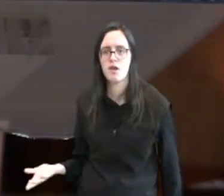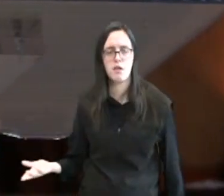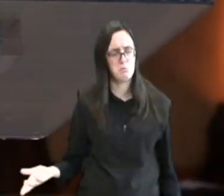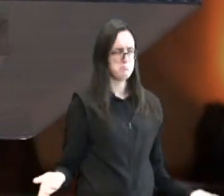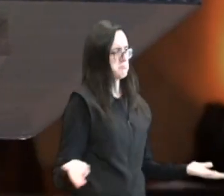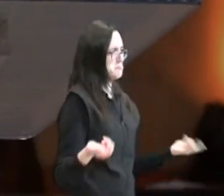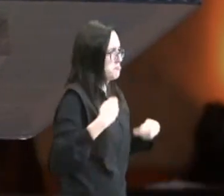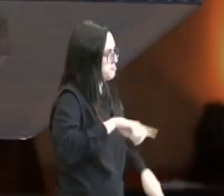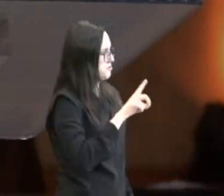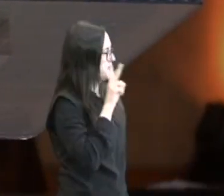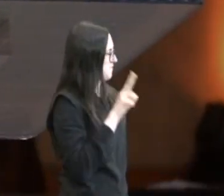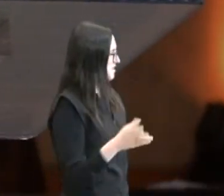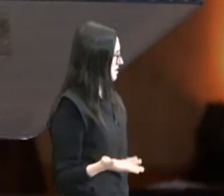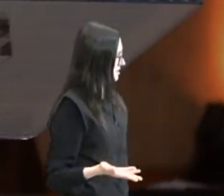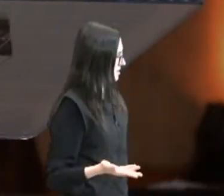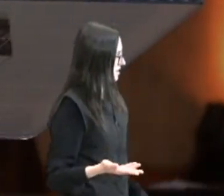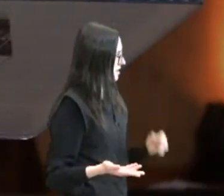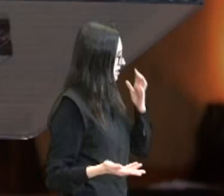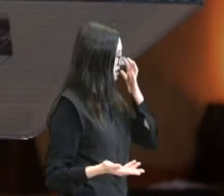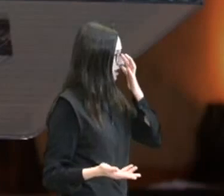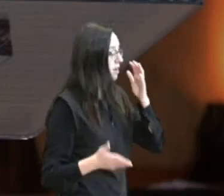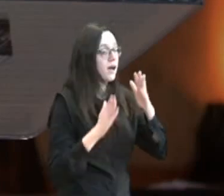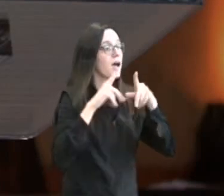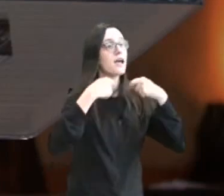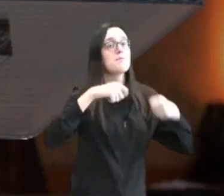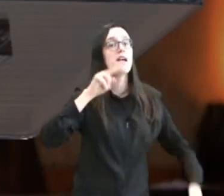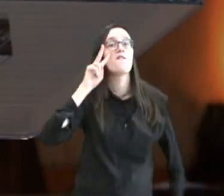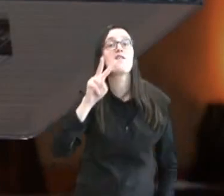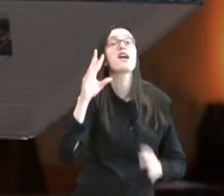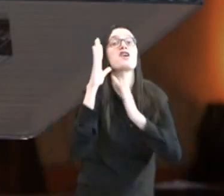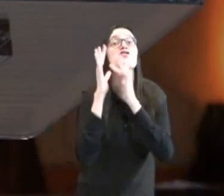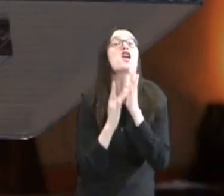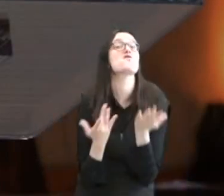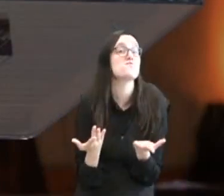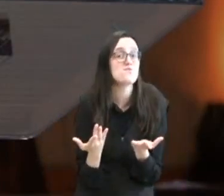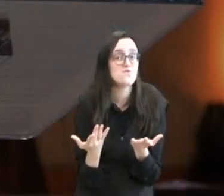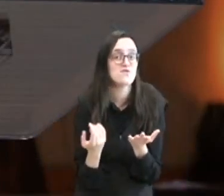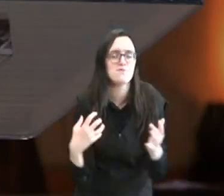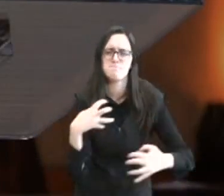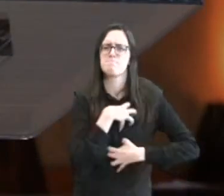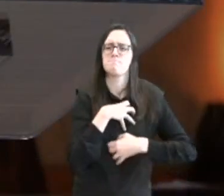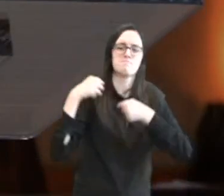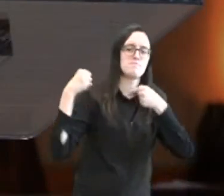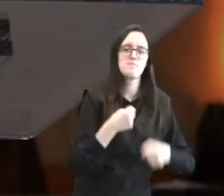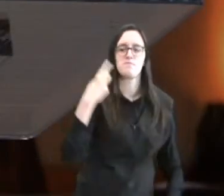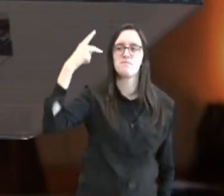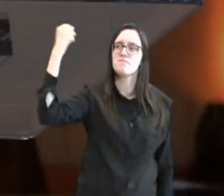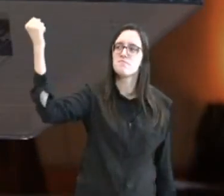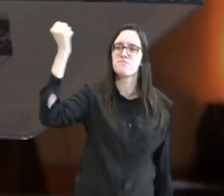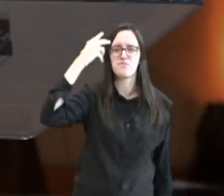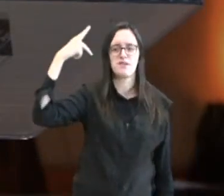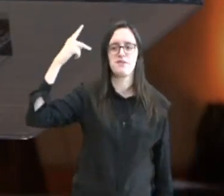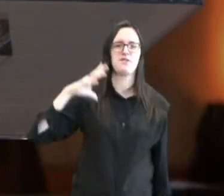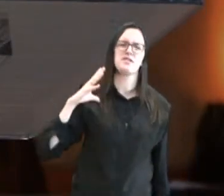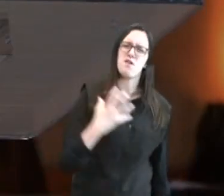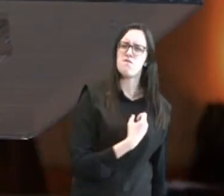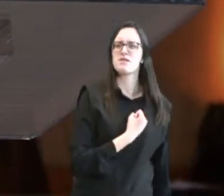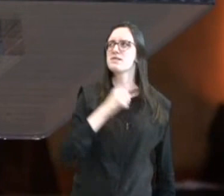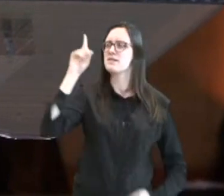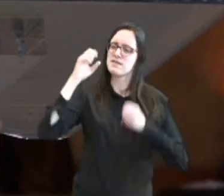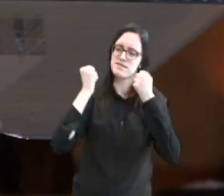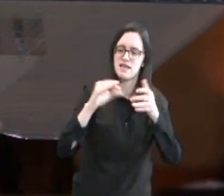ver. A igreja tem que ver Jesus aqui, sentir o seu poder, a sua graça, a sua salvação, a